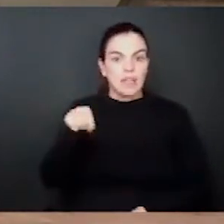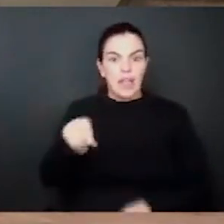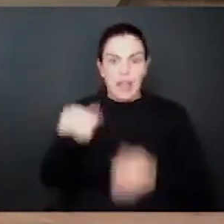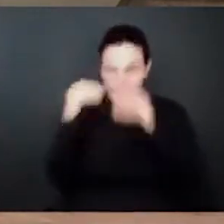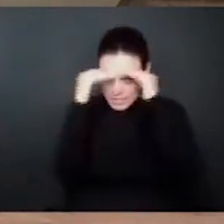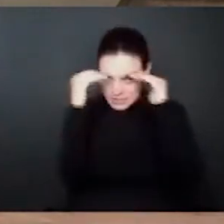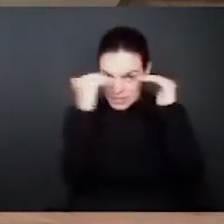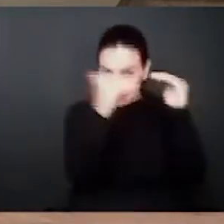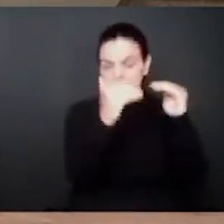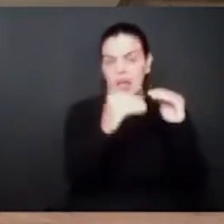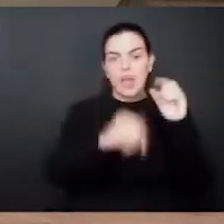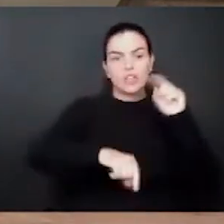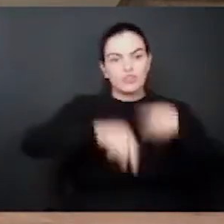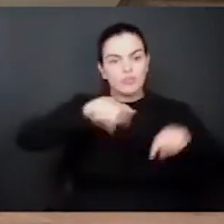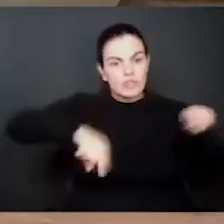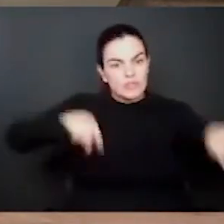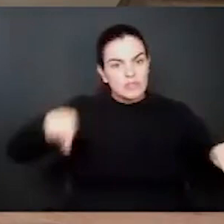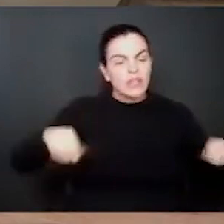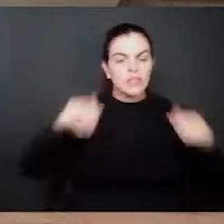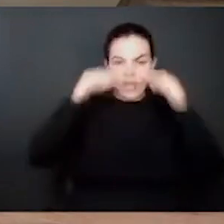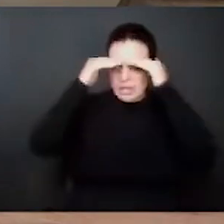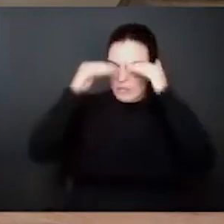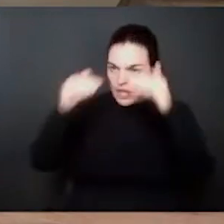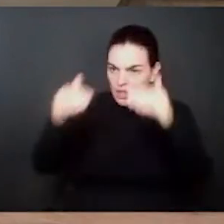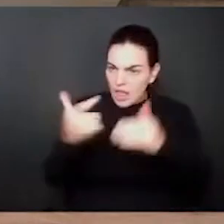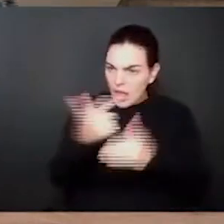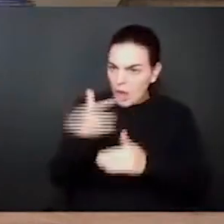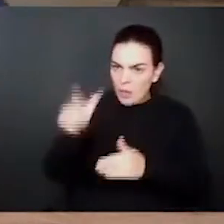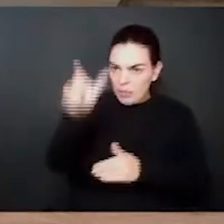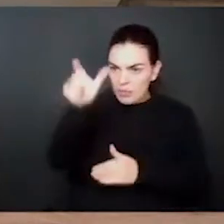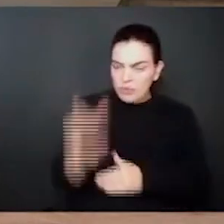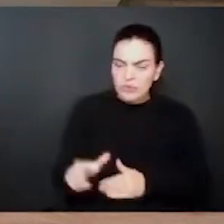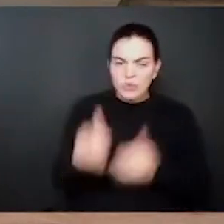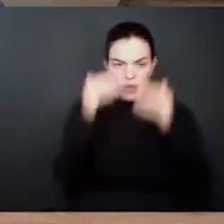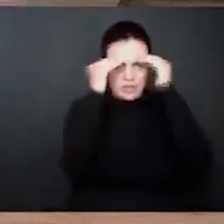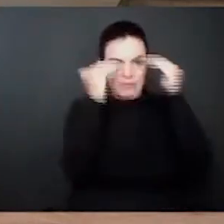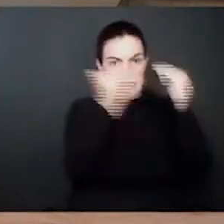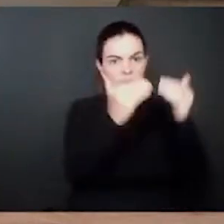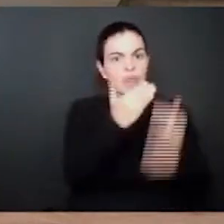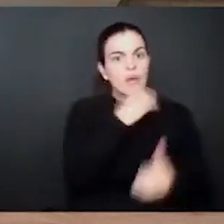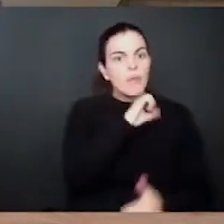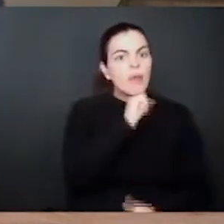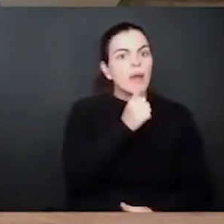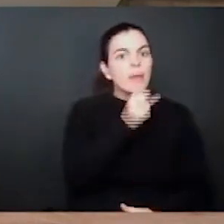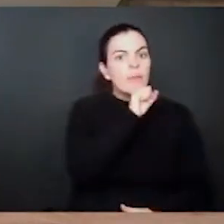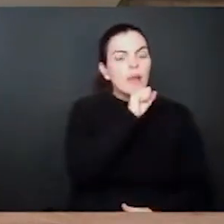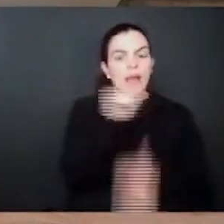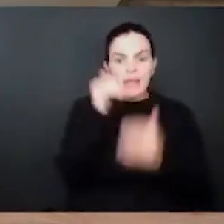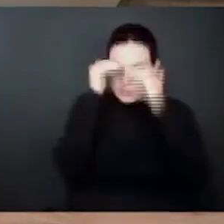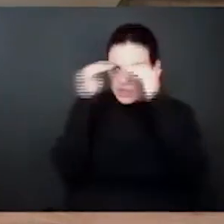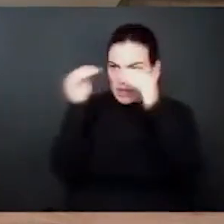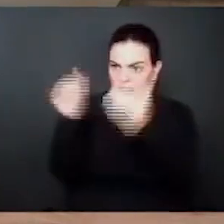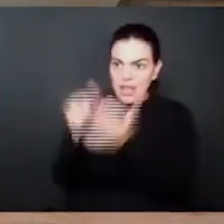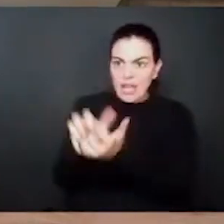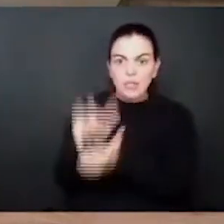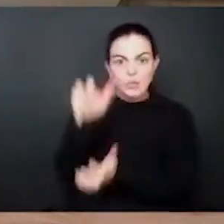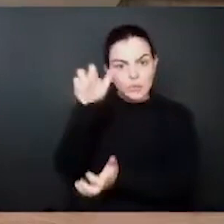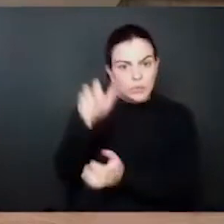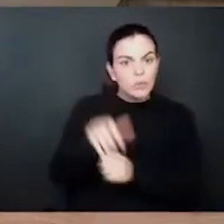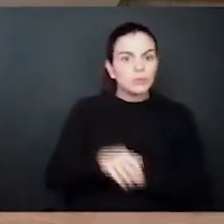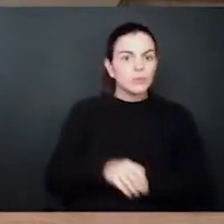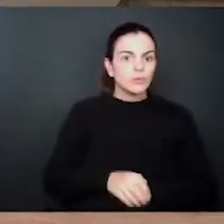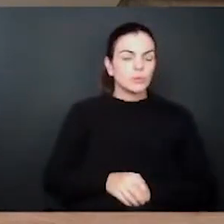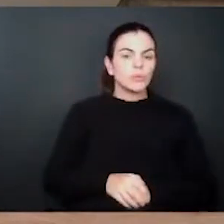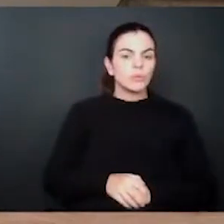diversidade, respeitar o próximo, respeitar os pais, respeitar os mais velhos. É aí que a gente tem